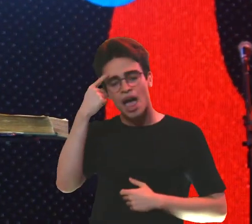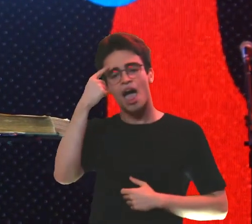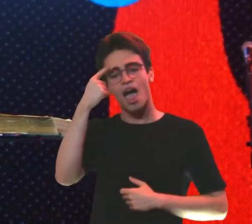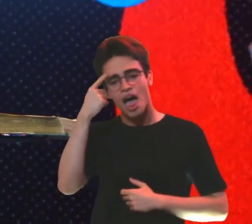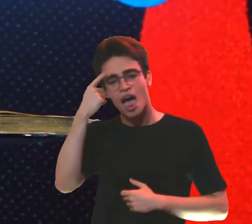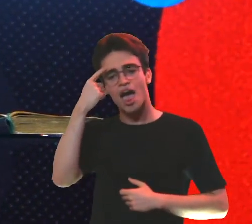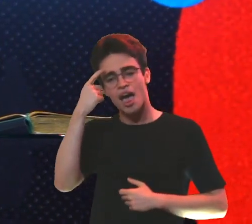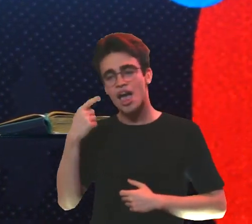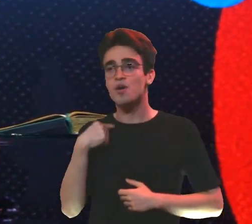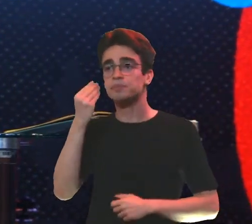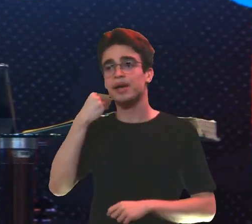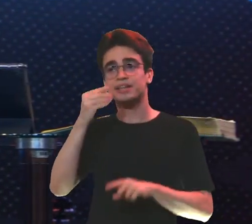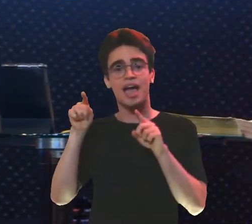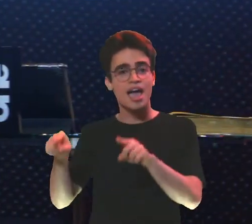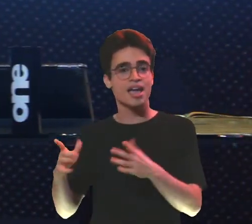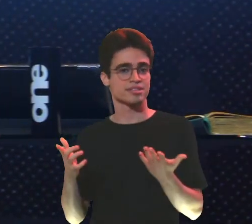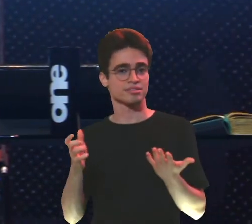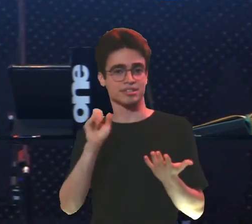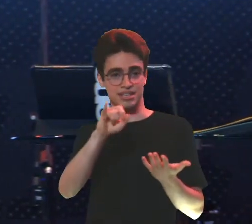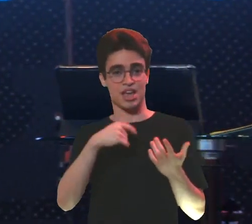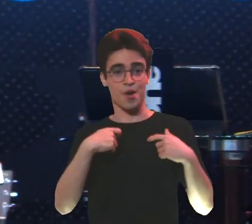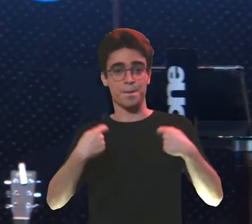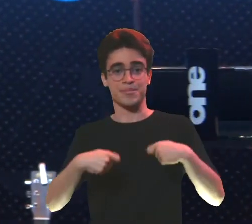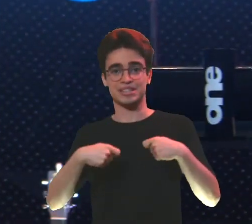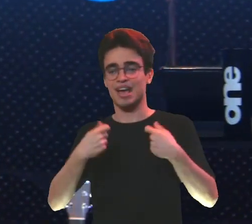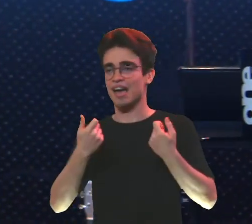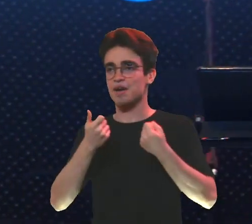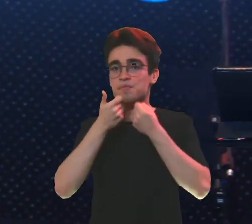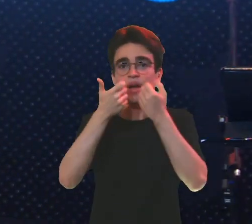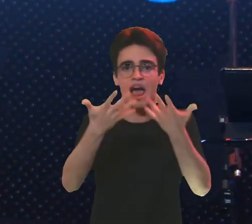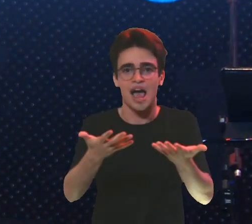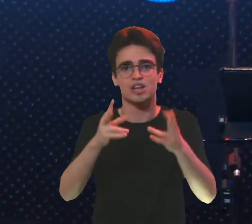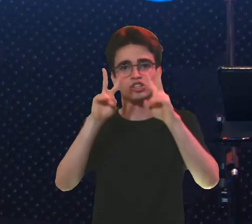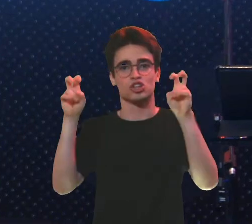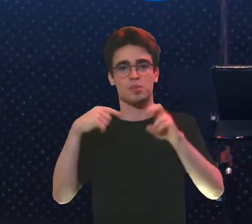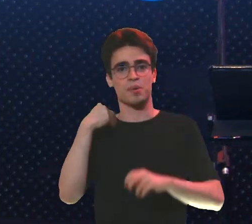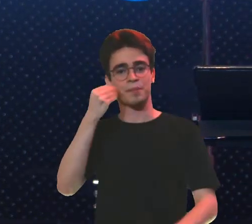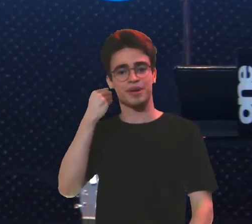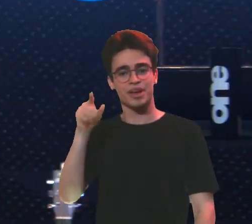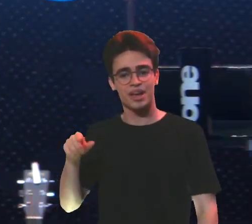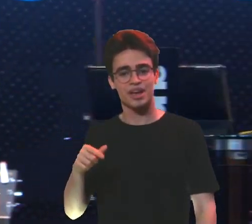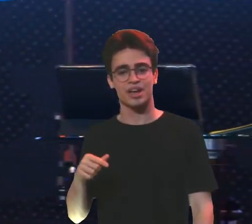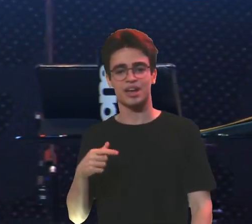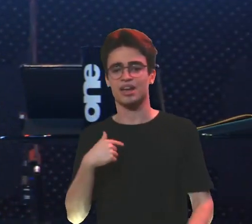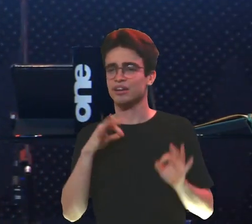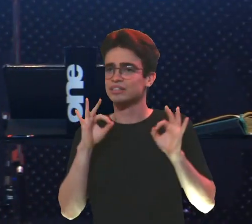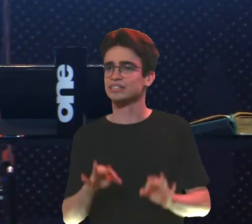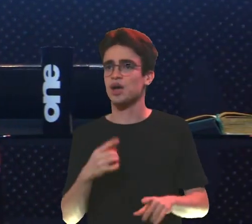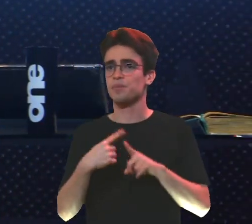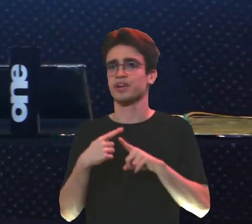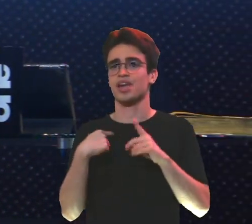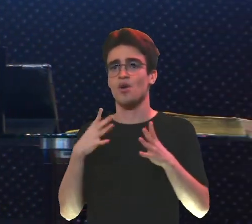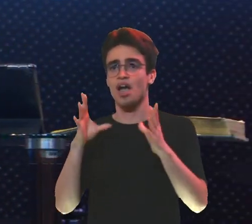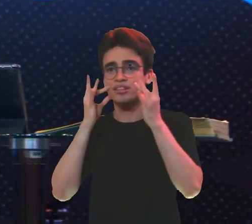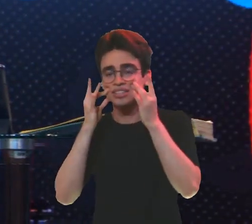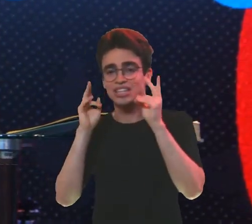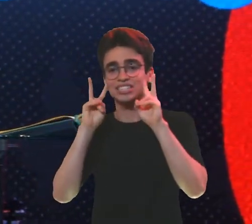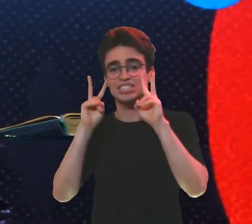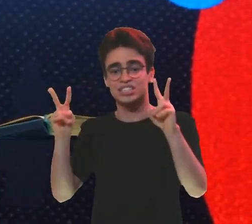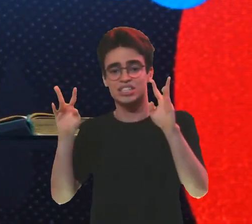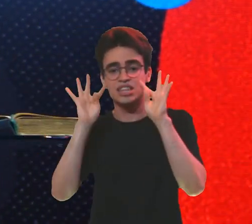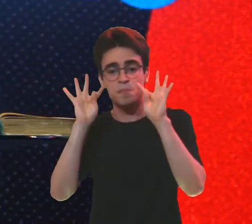vivi tudo isso. Se eu tivesse que falar sobre o que eu vivi, eu ia ser levada em consideração, porque eu fui testemunha